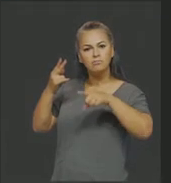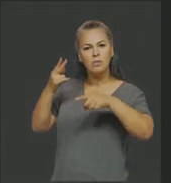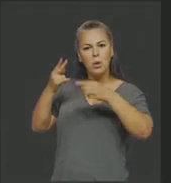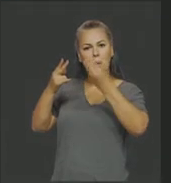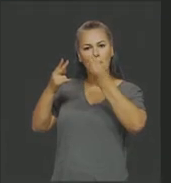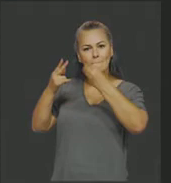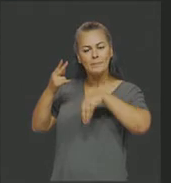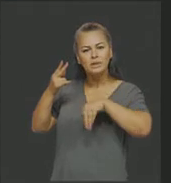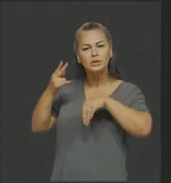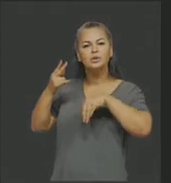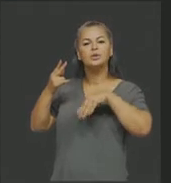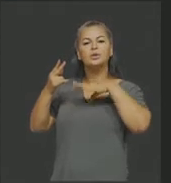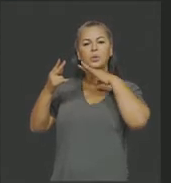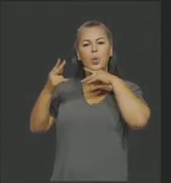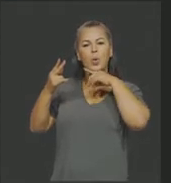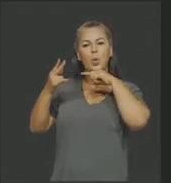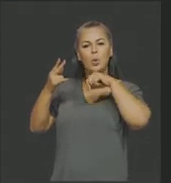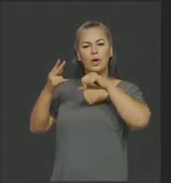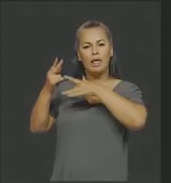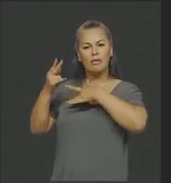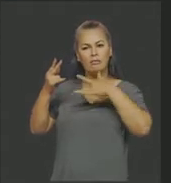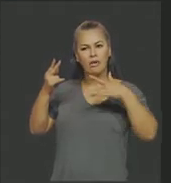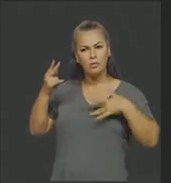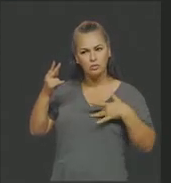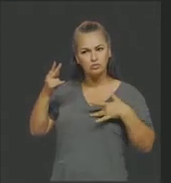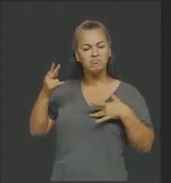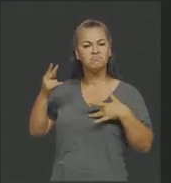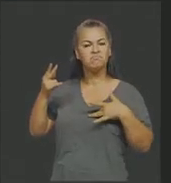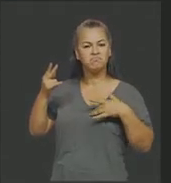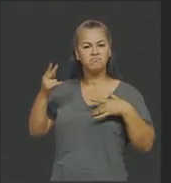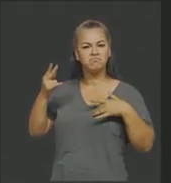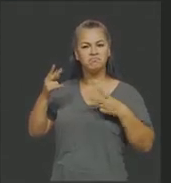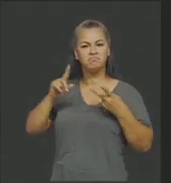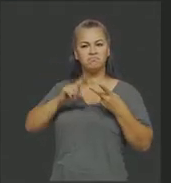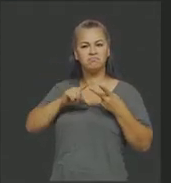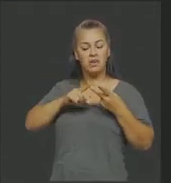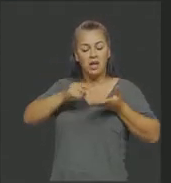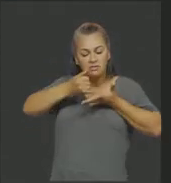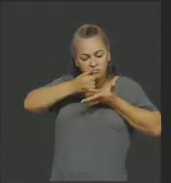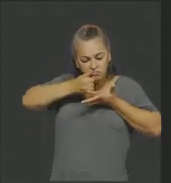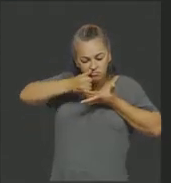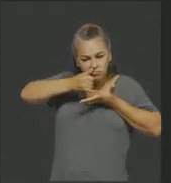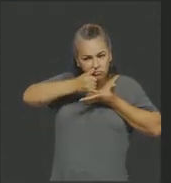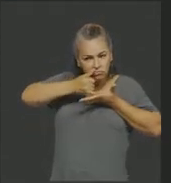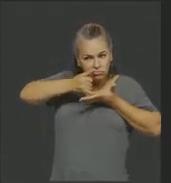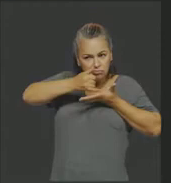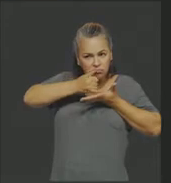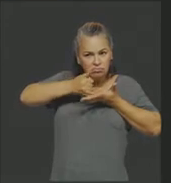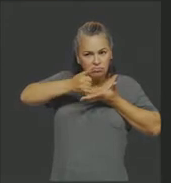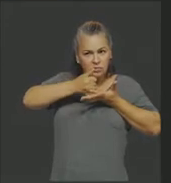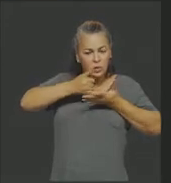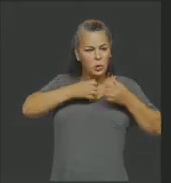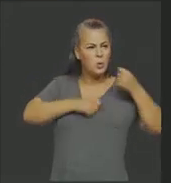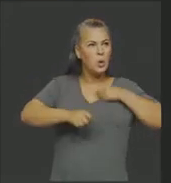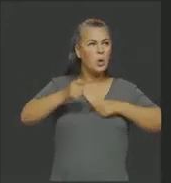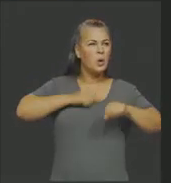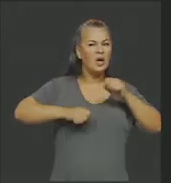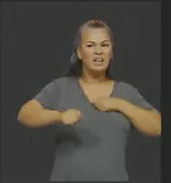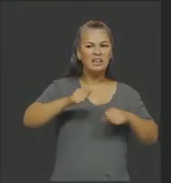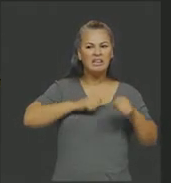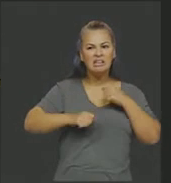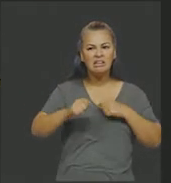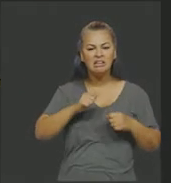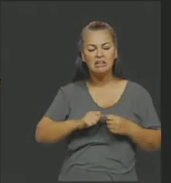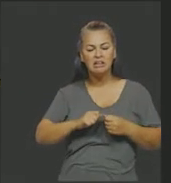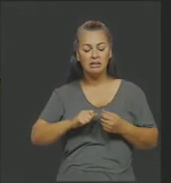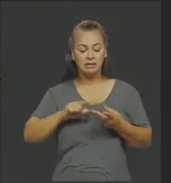muita autoconfiança, excitação, euforia. E o crack aqui, onipotência, tá? O crack, ele estuda é barato, né, gente? Porque o